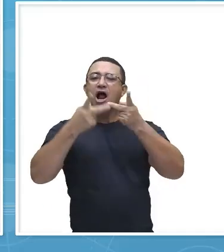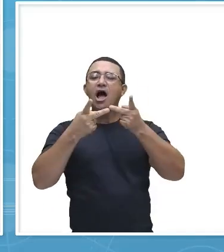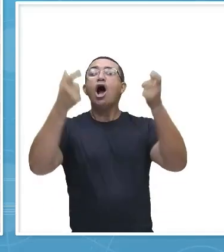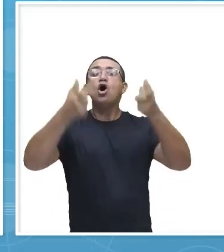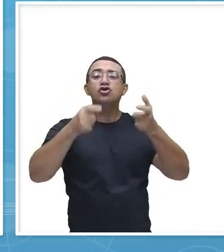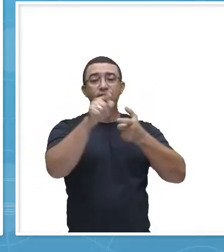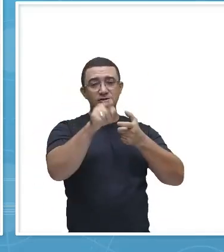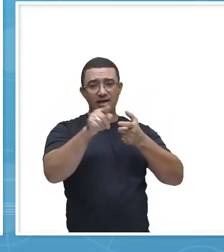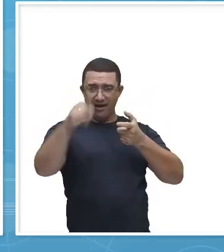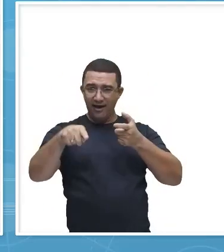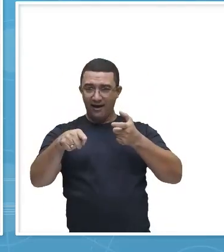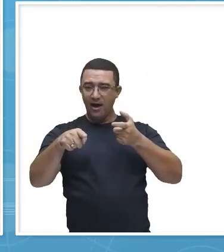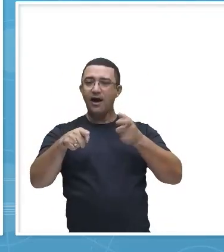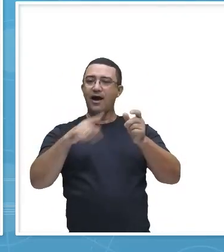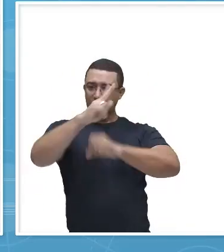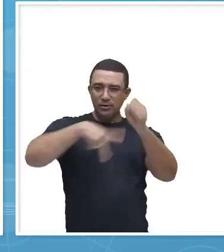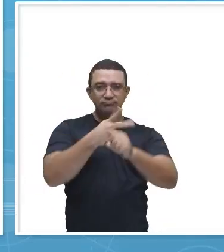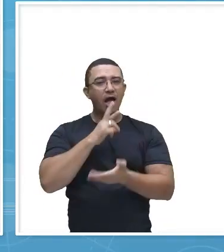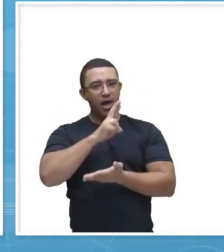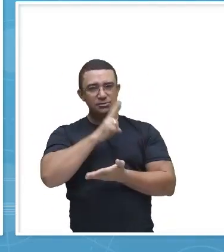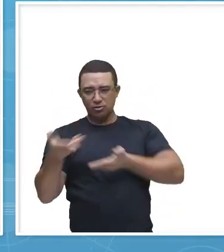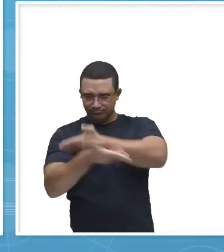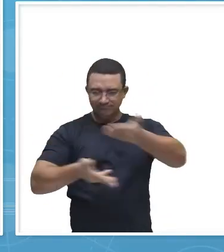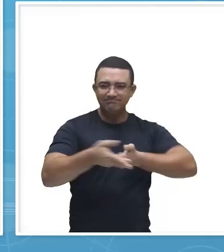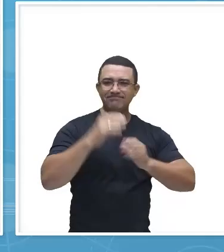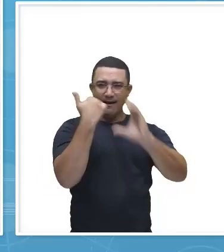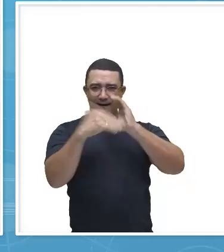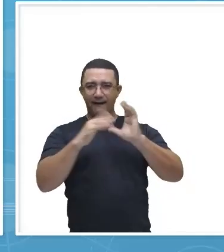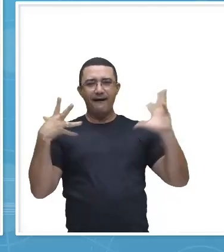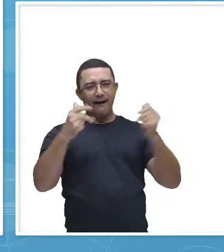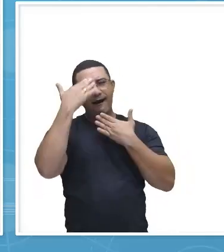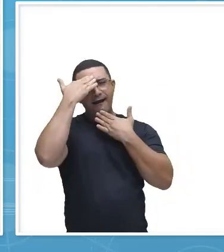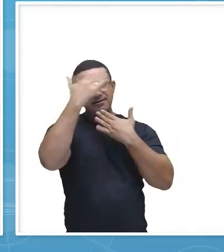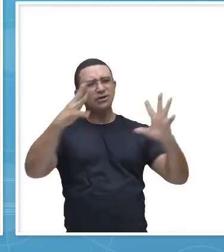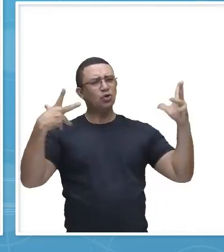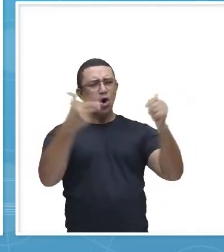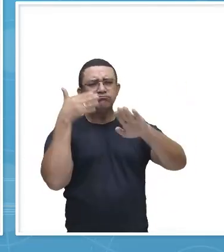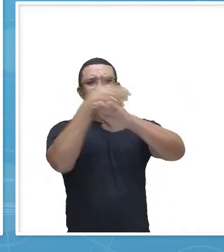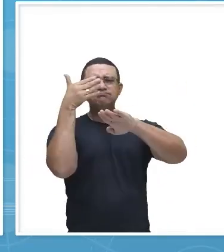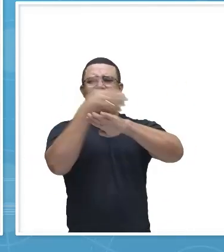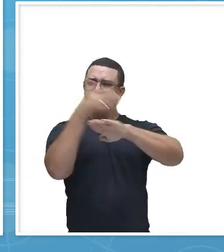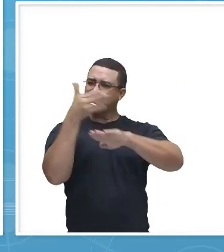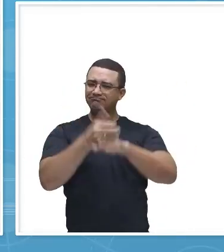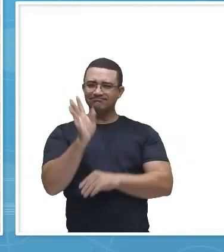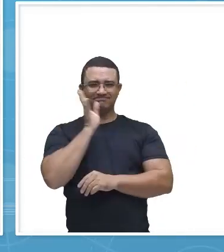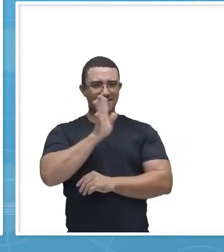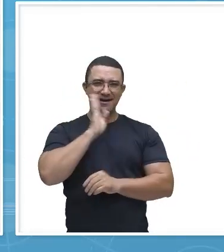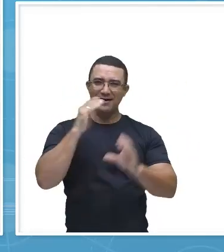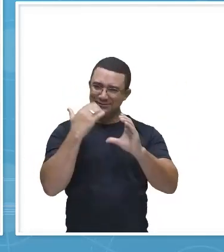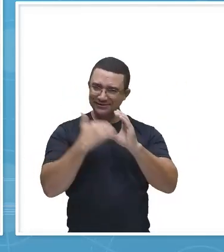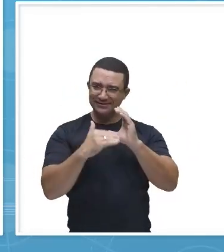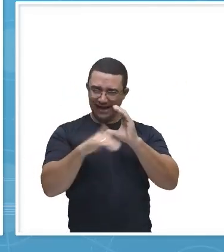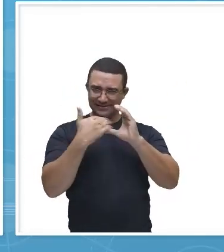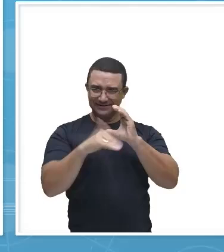responde aí a nossa interatividade. Quero agradecer todo mundo que participou, tá? Muito legal o nosso chat. Vamos lá,